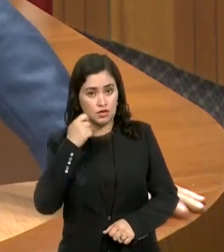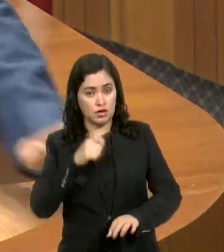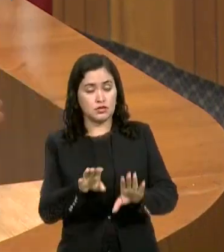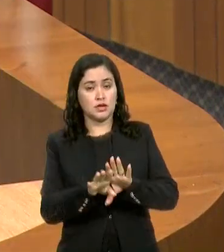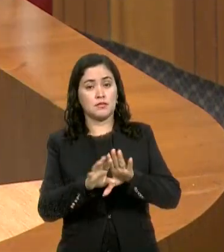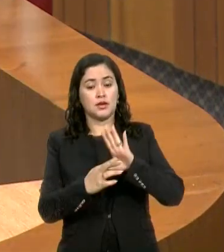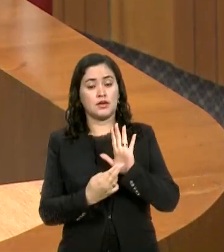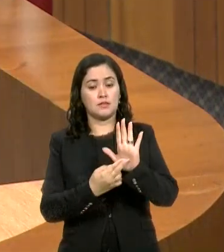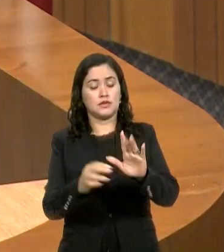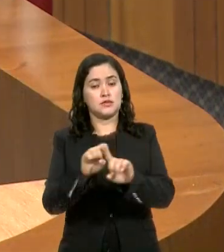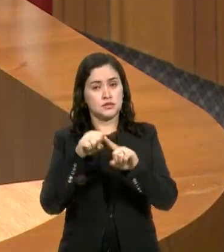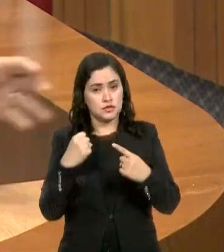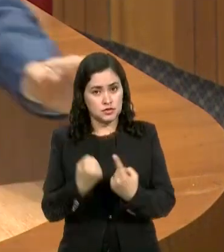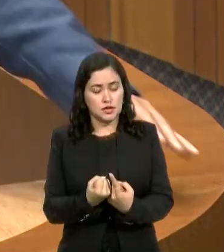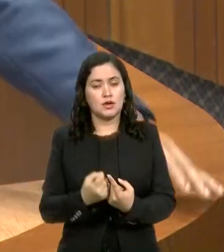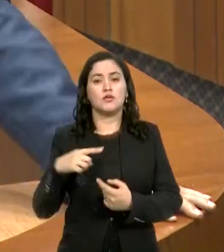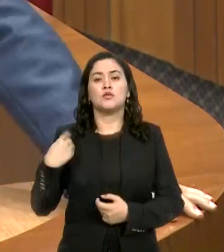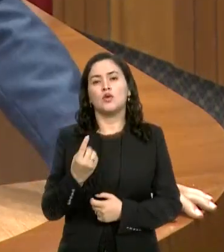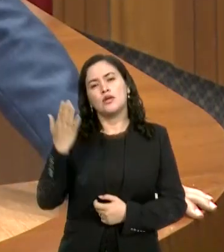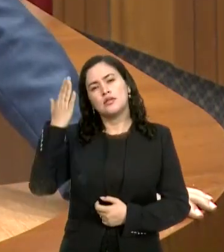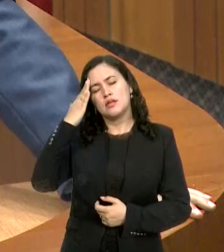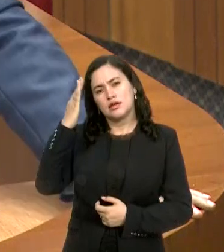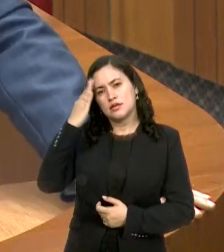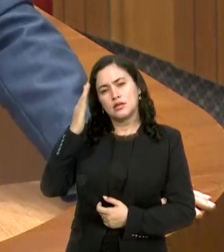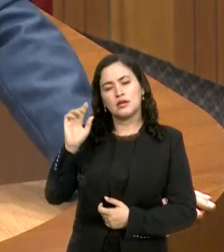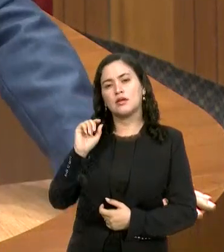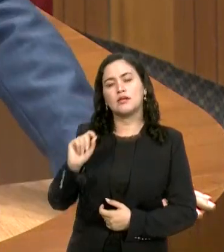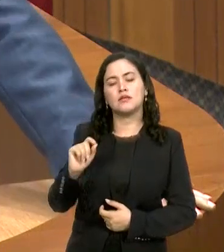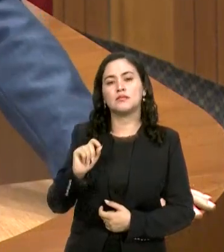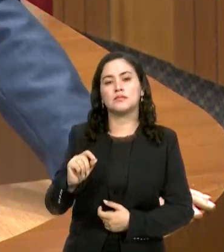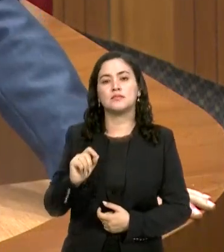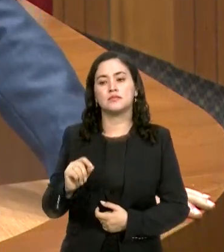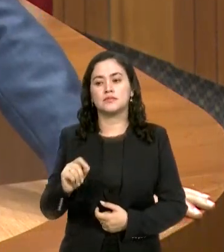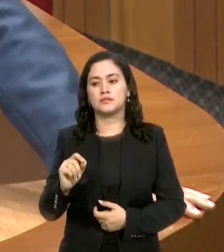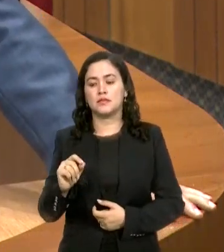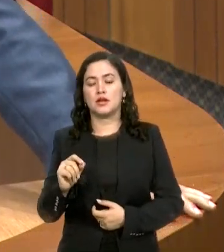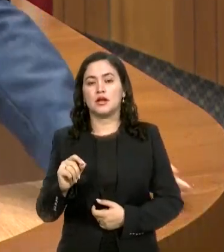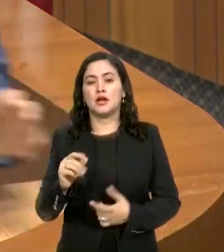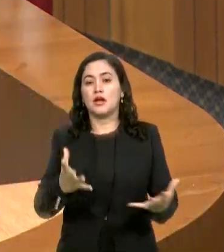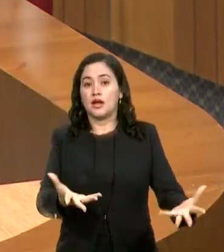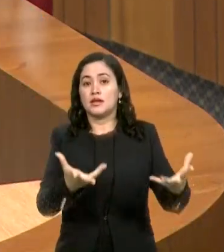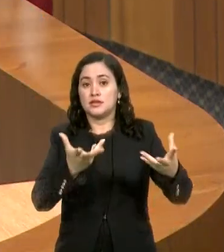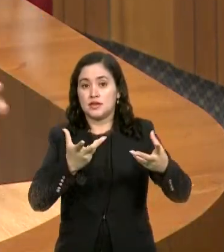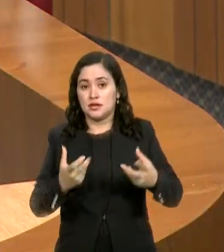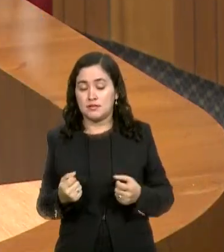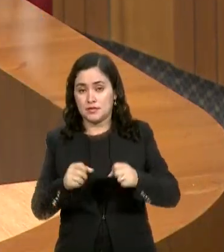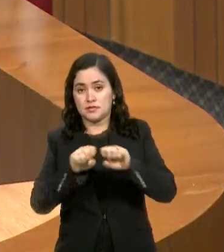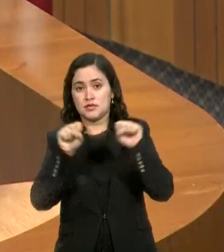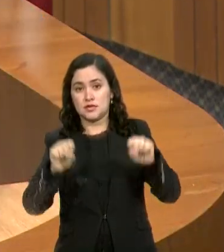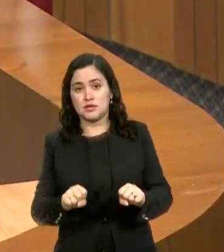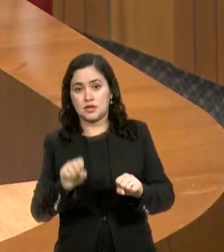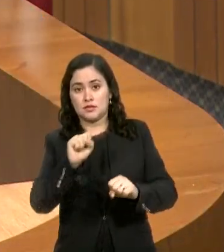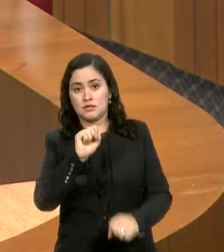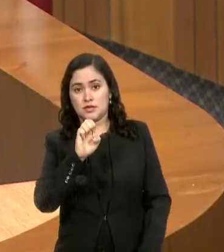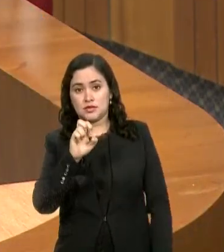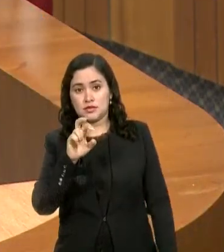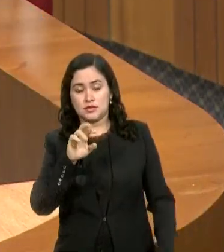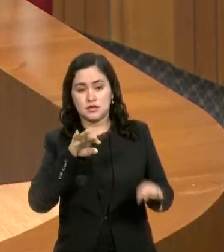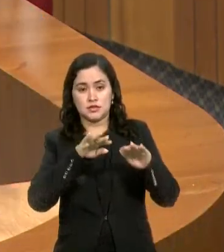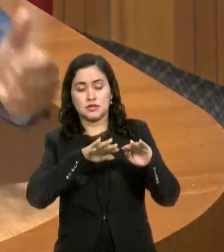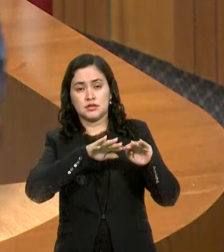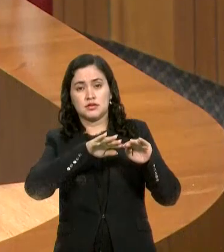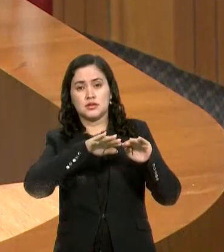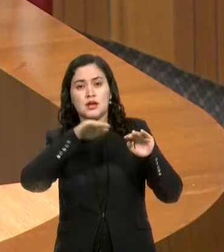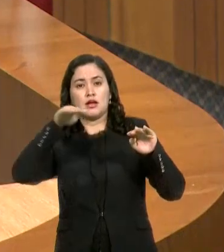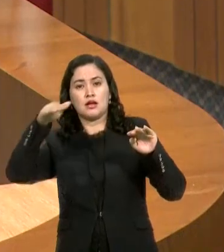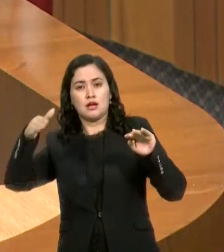como recebemos também a Rede Cerrado aqui, através do professor Joaquim, e outros atores, como o professor Josemar Lima,